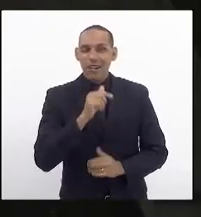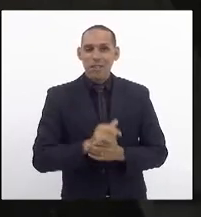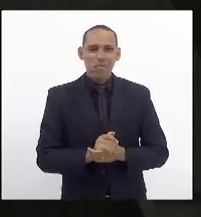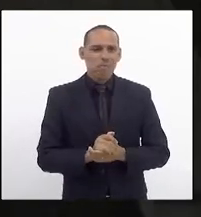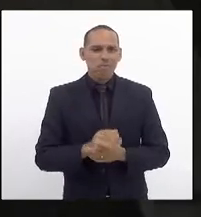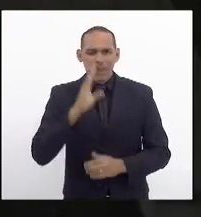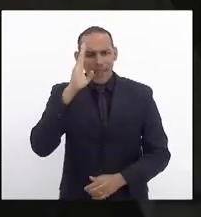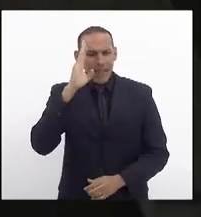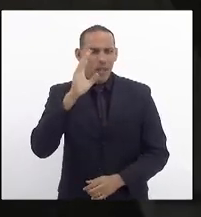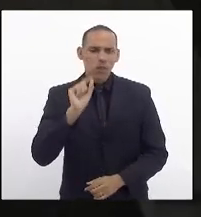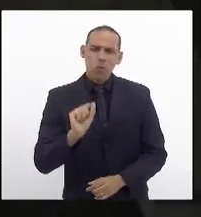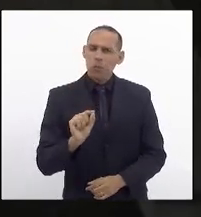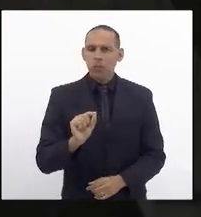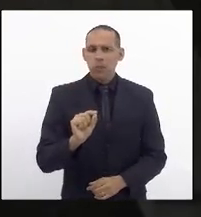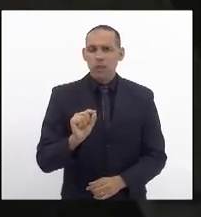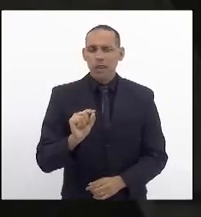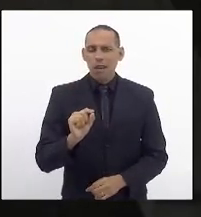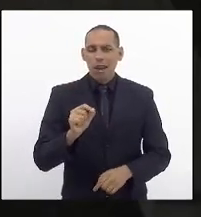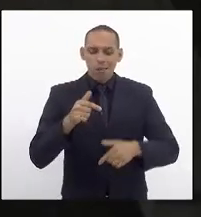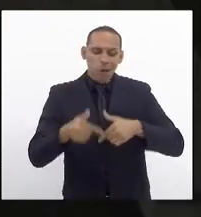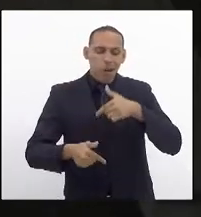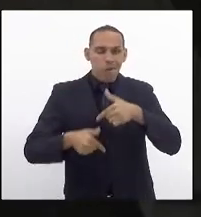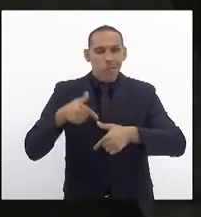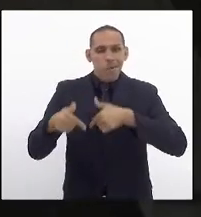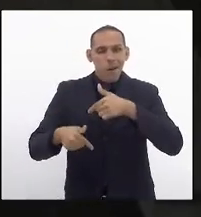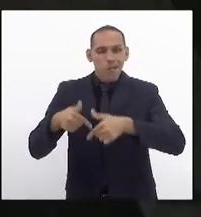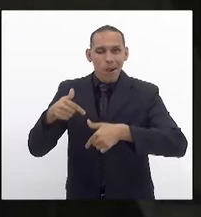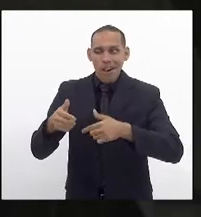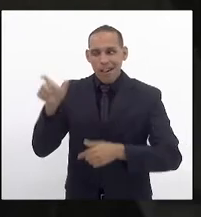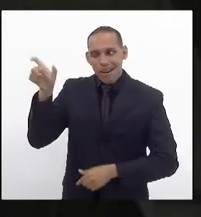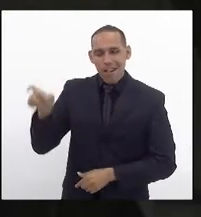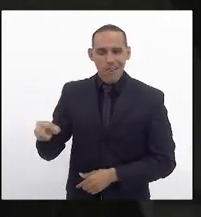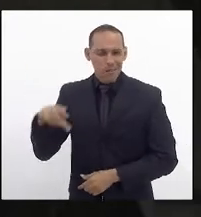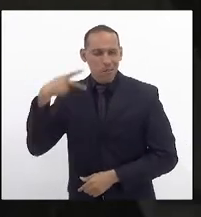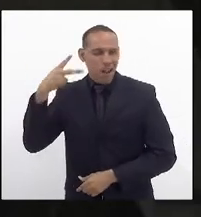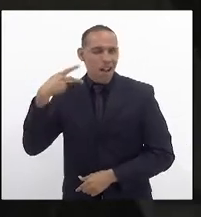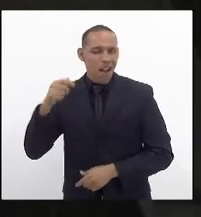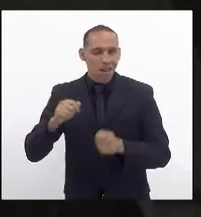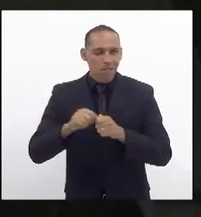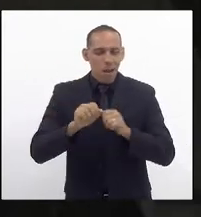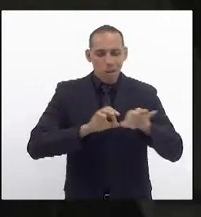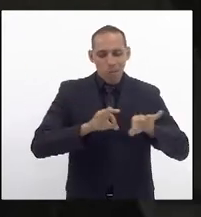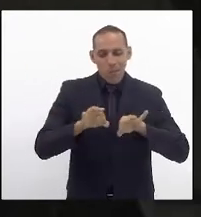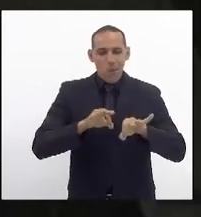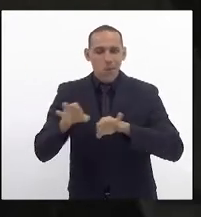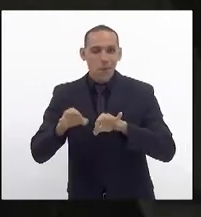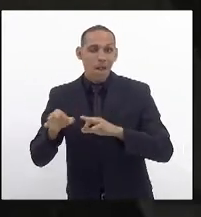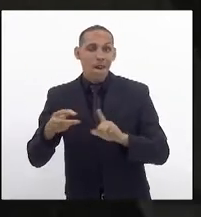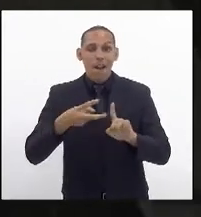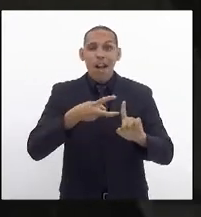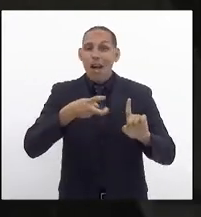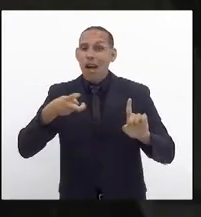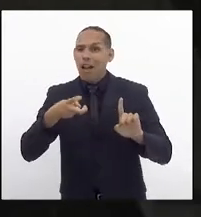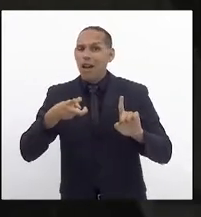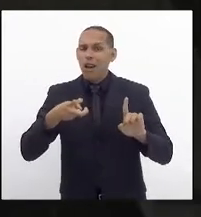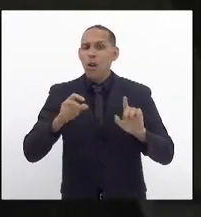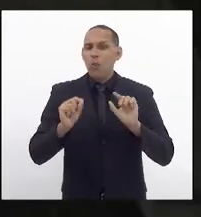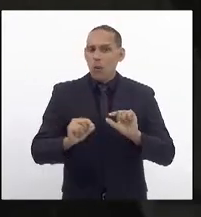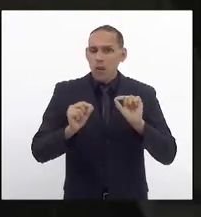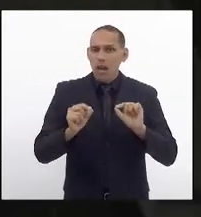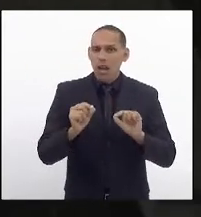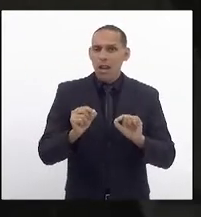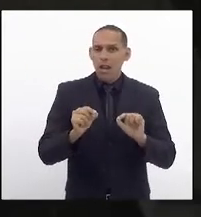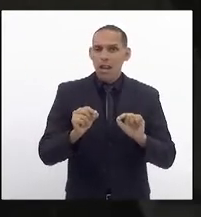especificamente seu trabalho parlamentar no sentido de reconhecer a